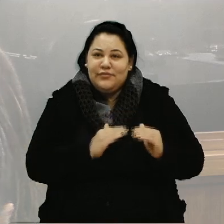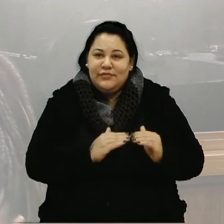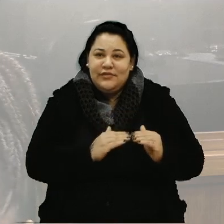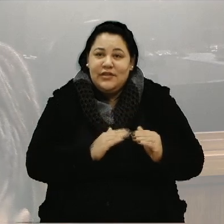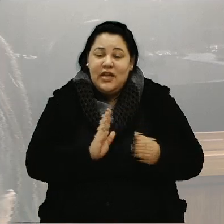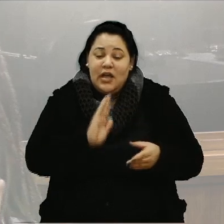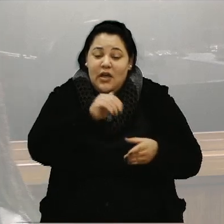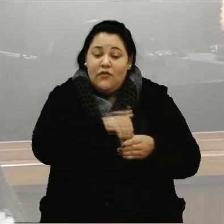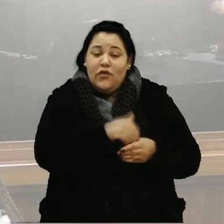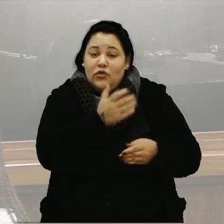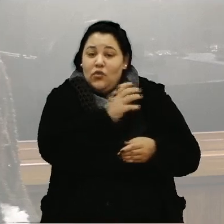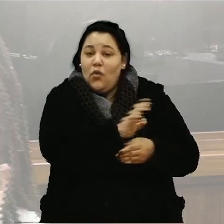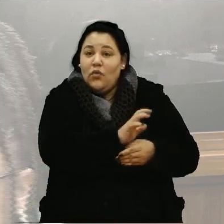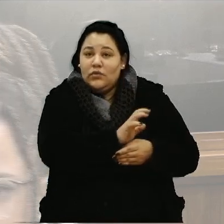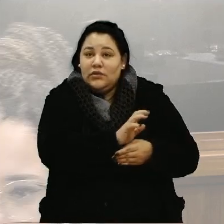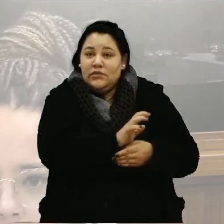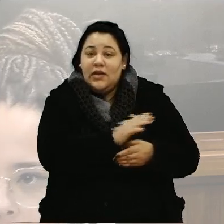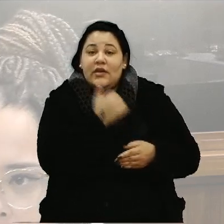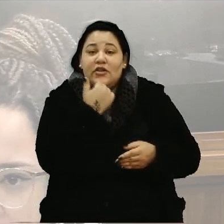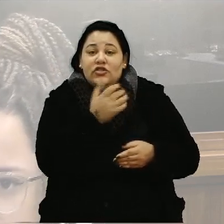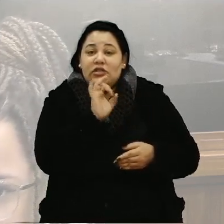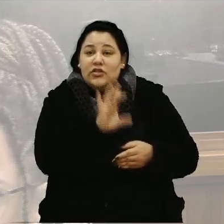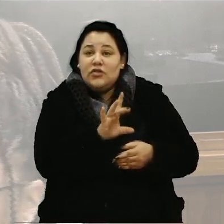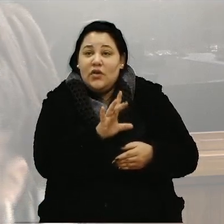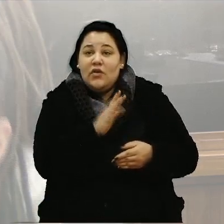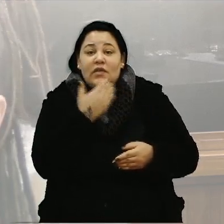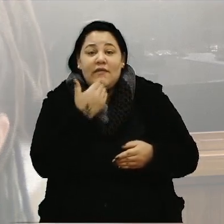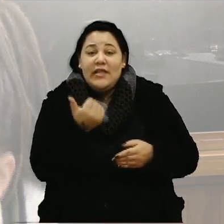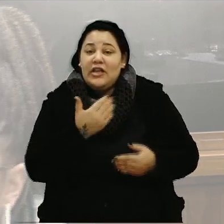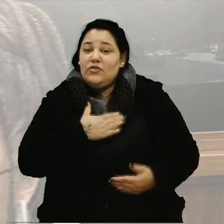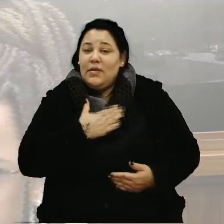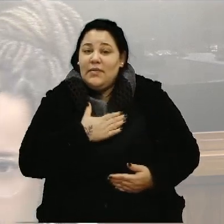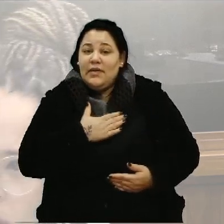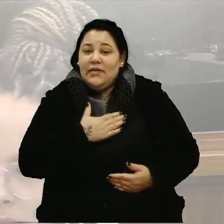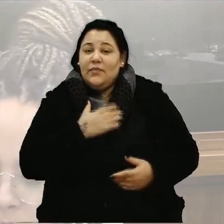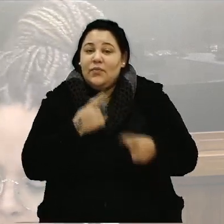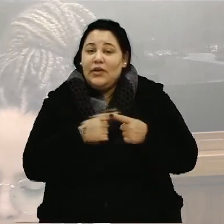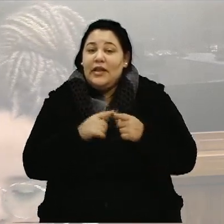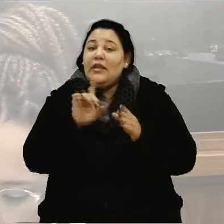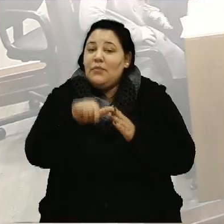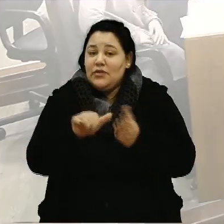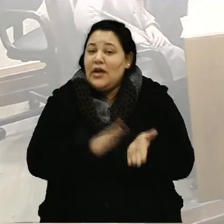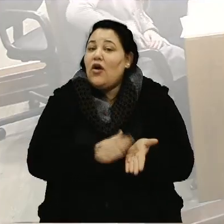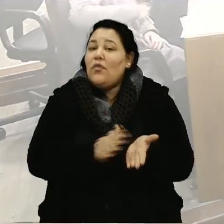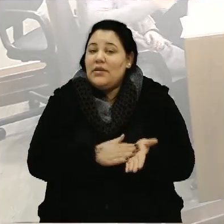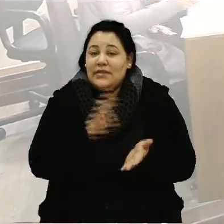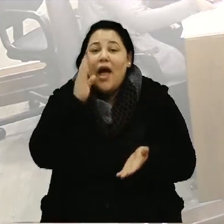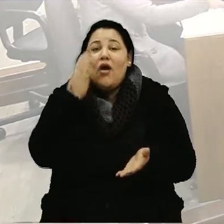me beneficia, né? Porque aí a história cobra e ela está aí cobrando. Eu voto não no momento oportuno, presidente. Muito obrigado.